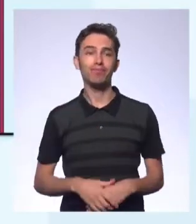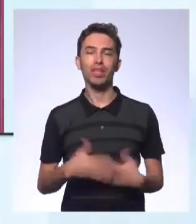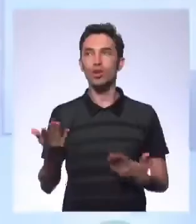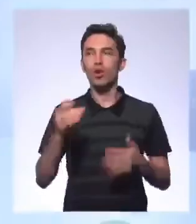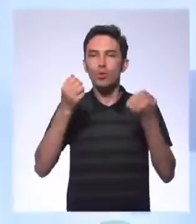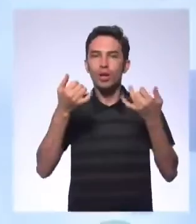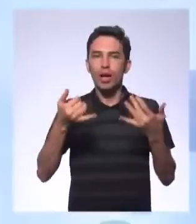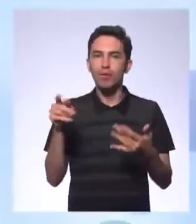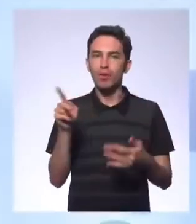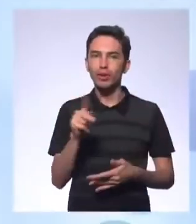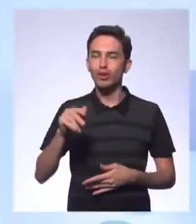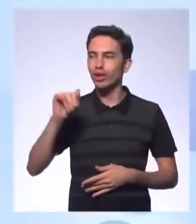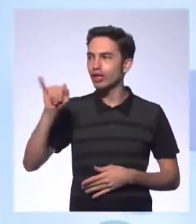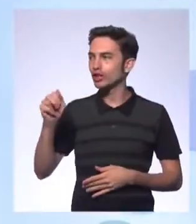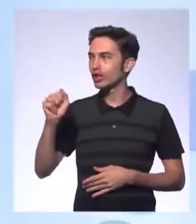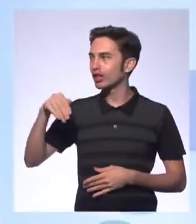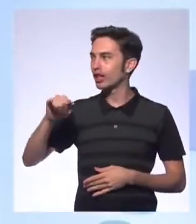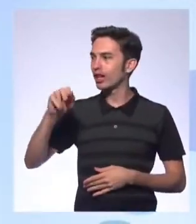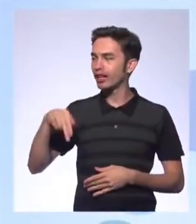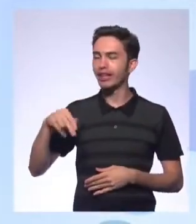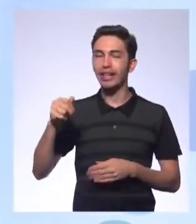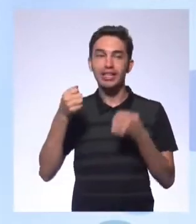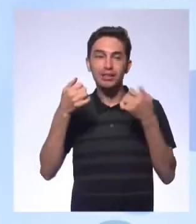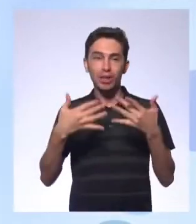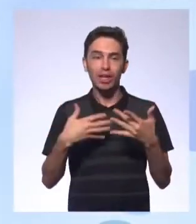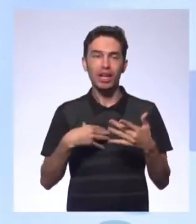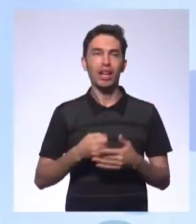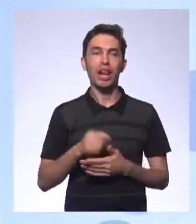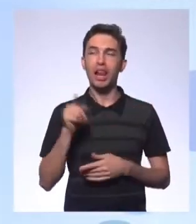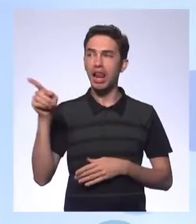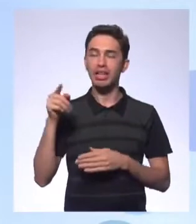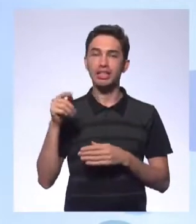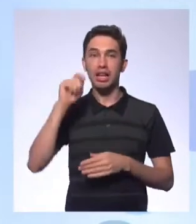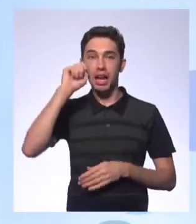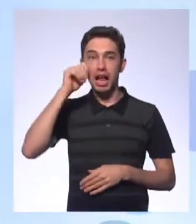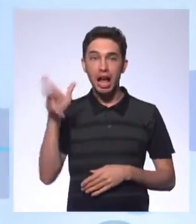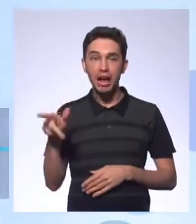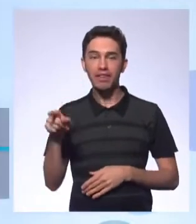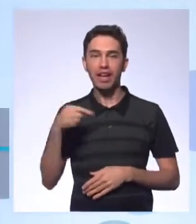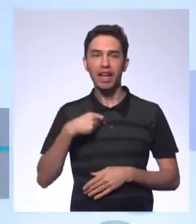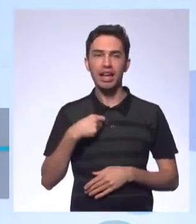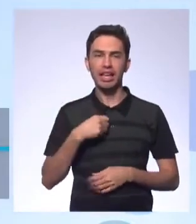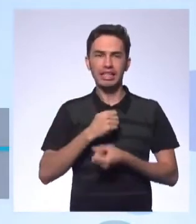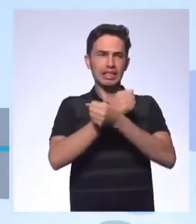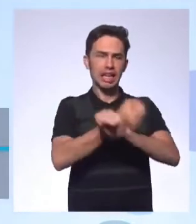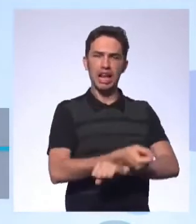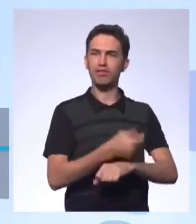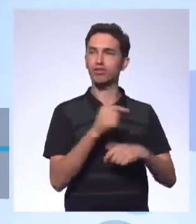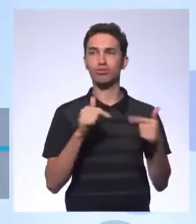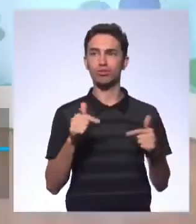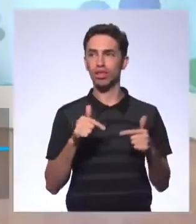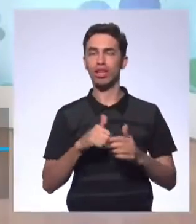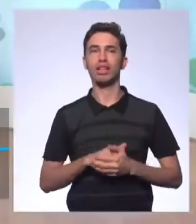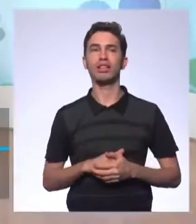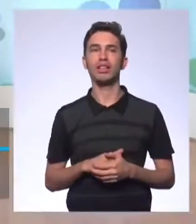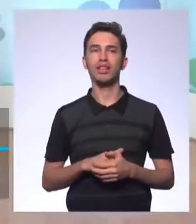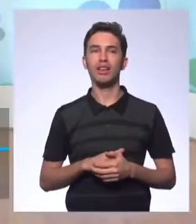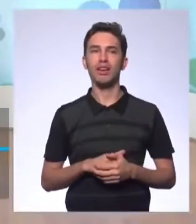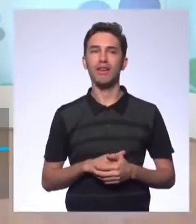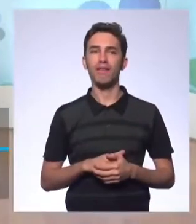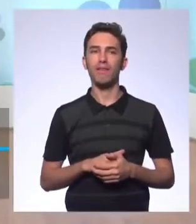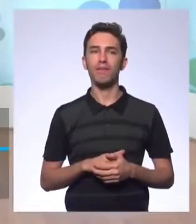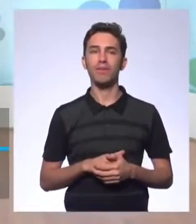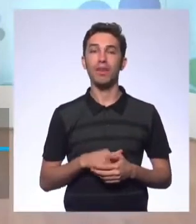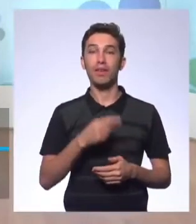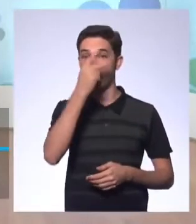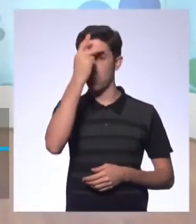fala, lá da África para cá não veio escravos. Quem que veio, professora Janaína, que você sempre diz?